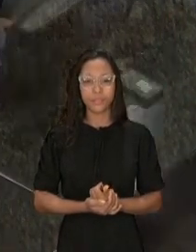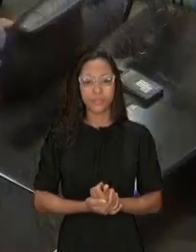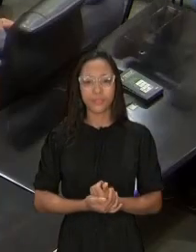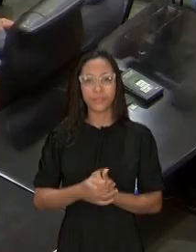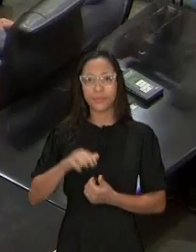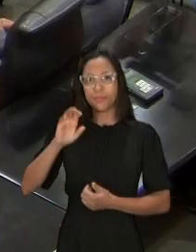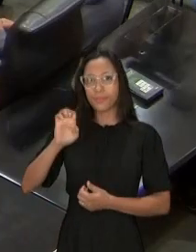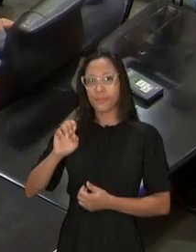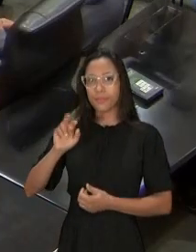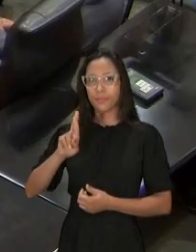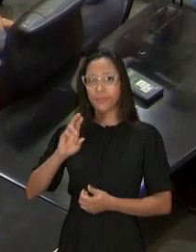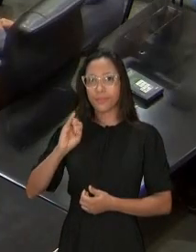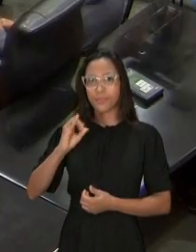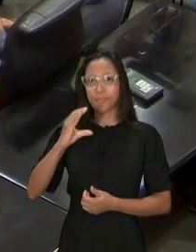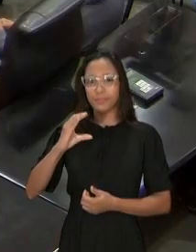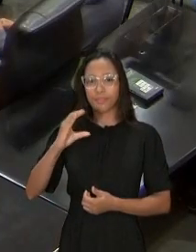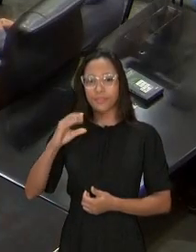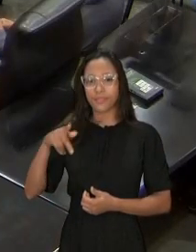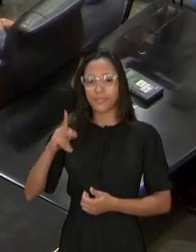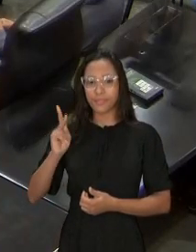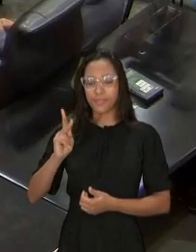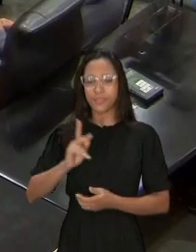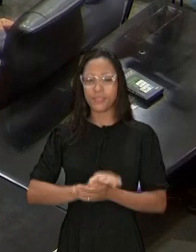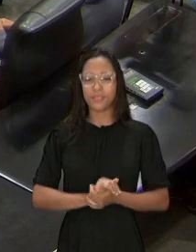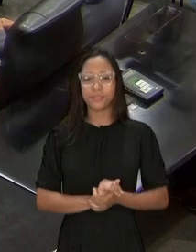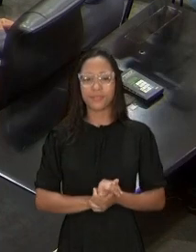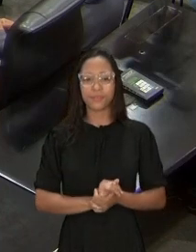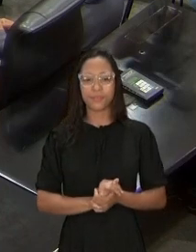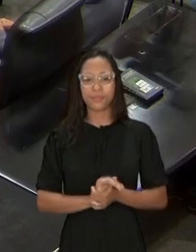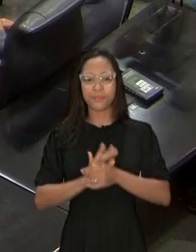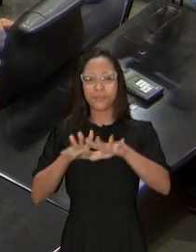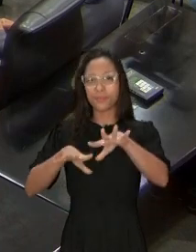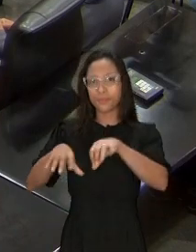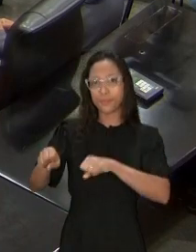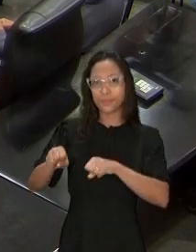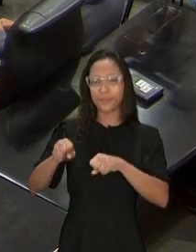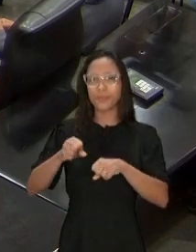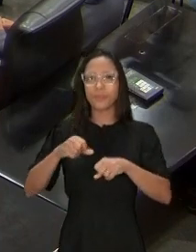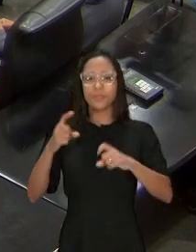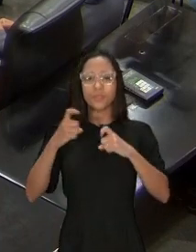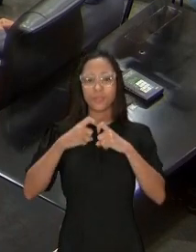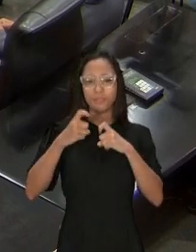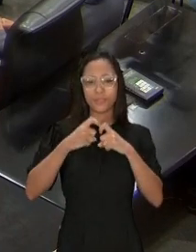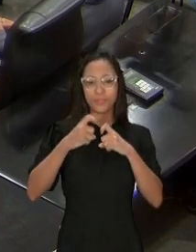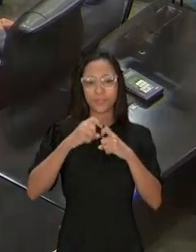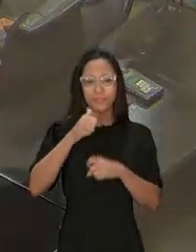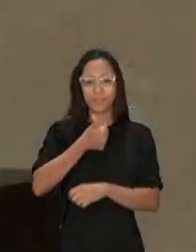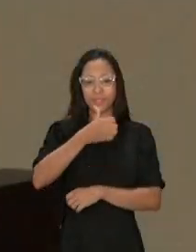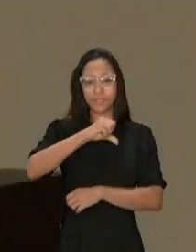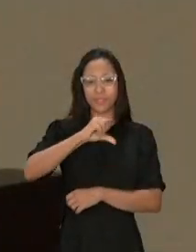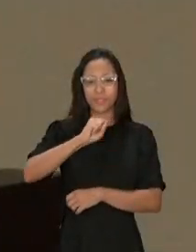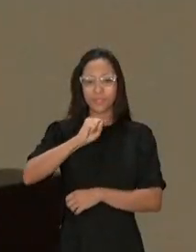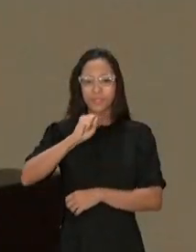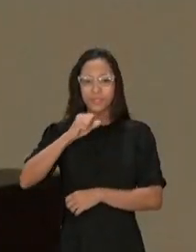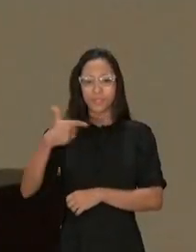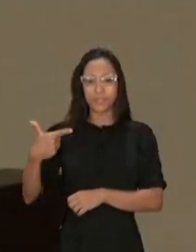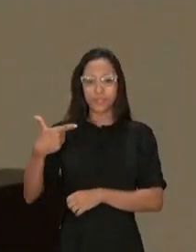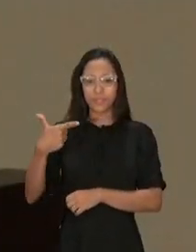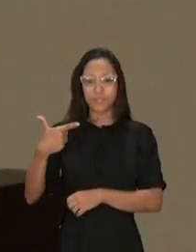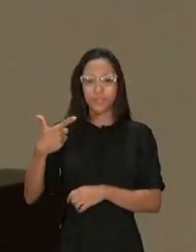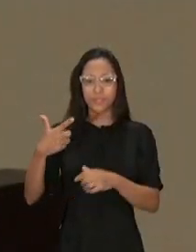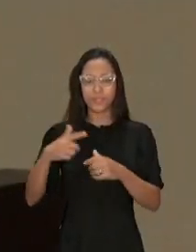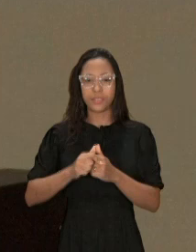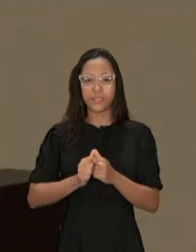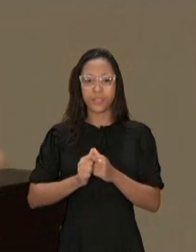Eric de Freitas Bustamante. Formou-se em medicina em 1992. Residência médica em cirurgia